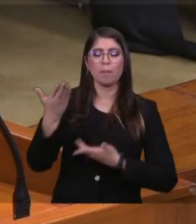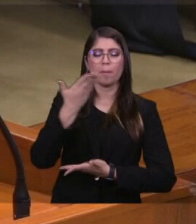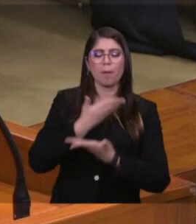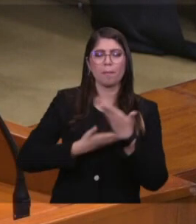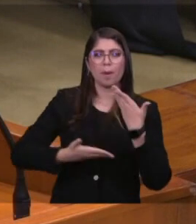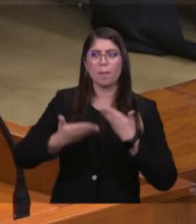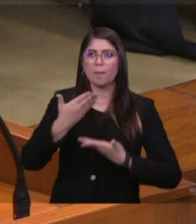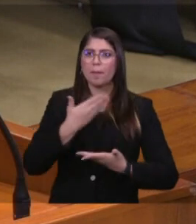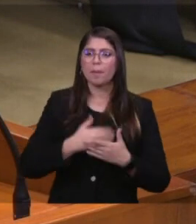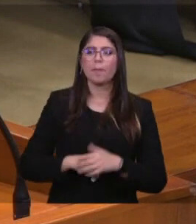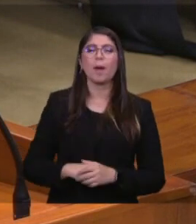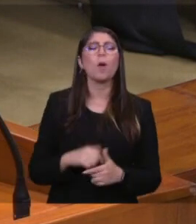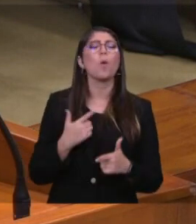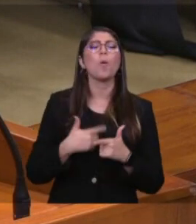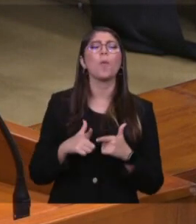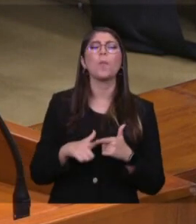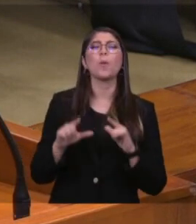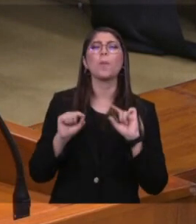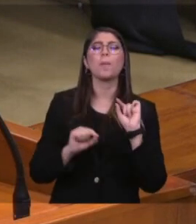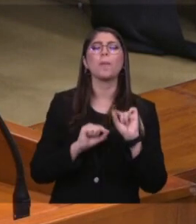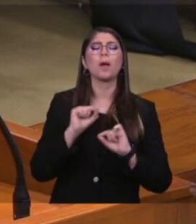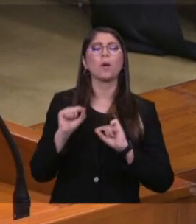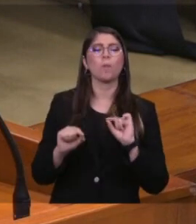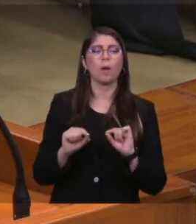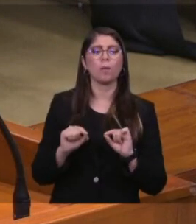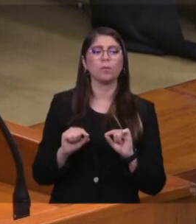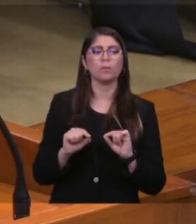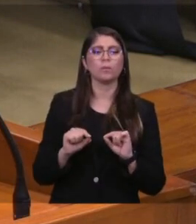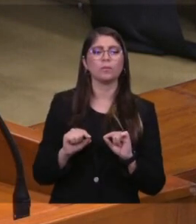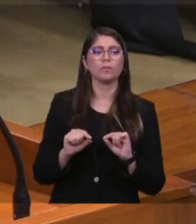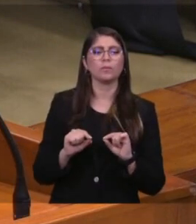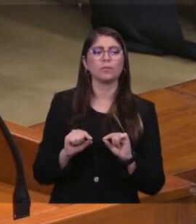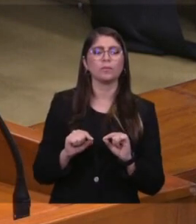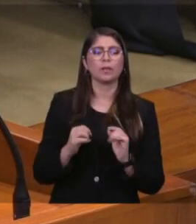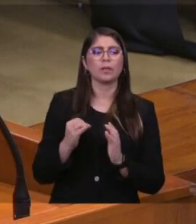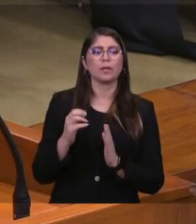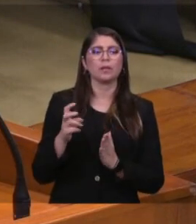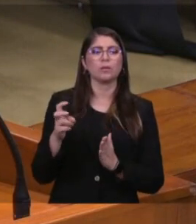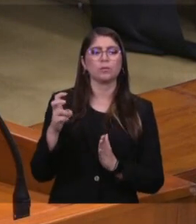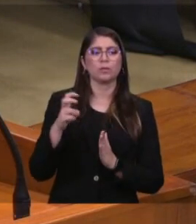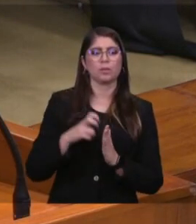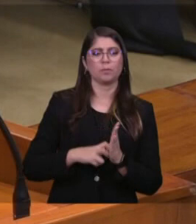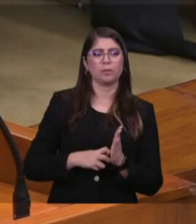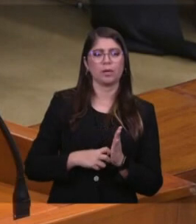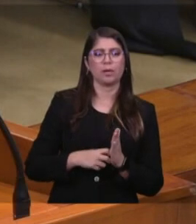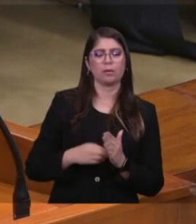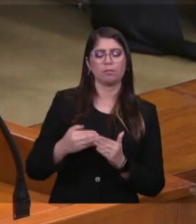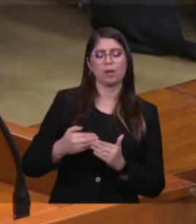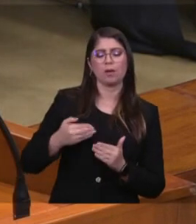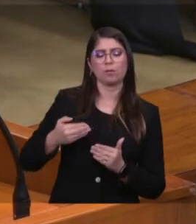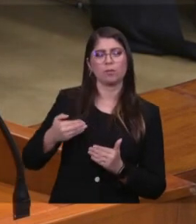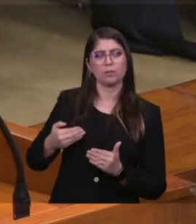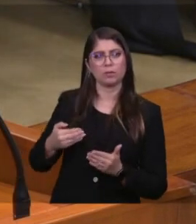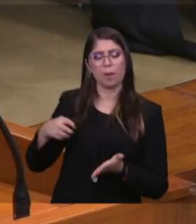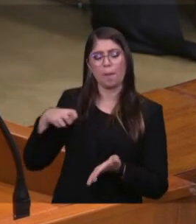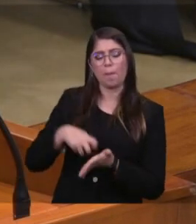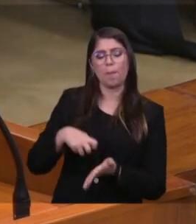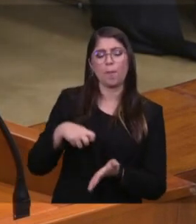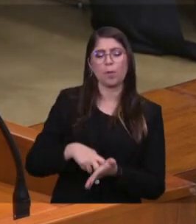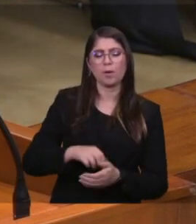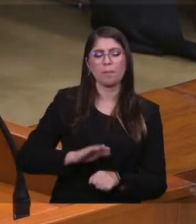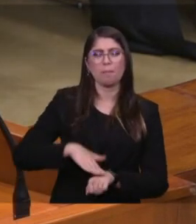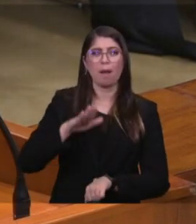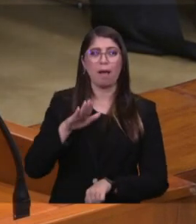transversal, que é o problema da regressividade tributária que pune mais intensamente os